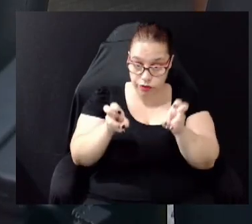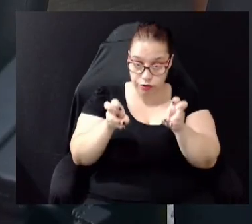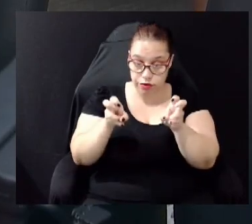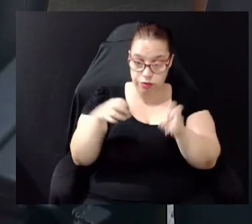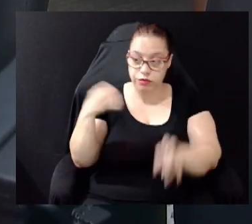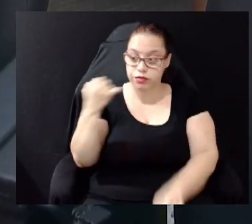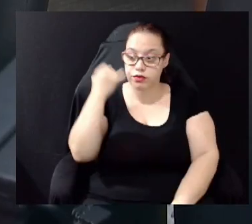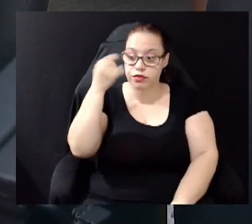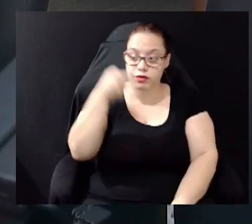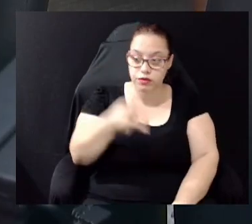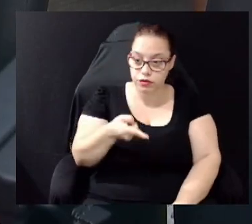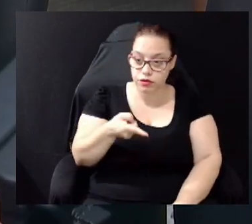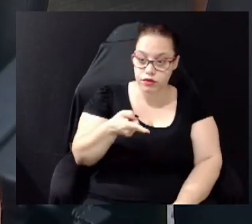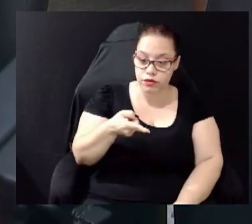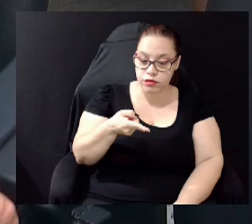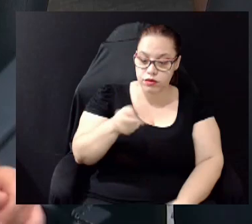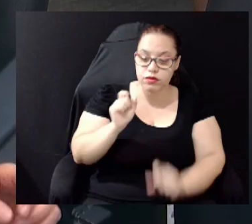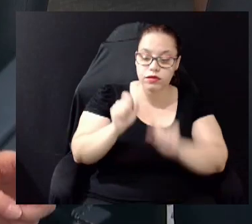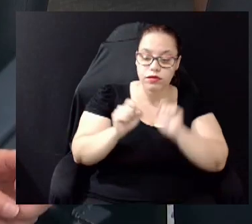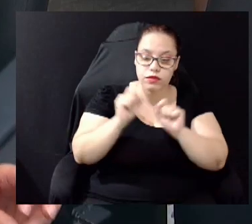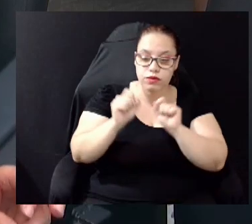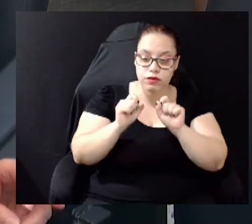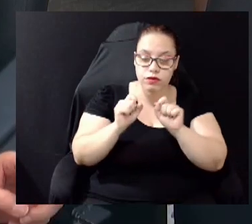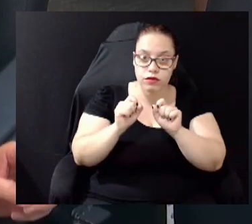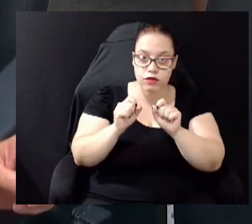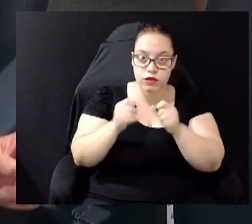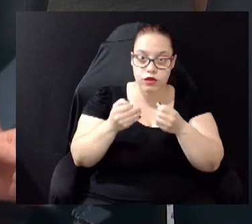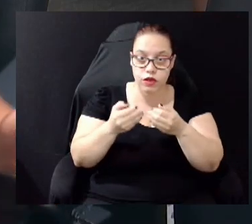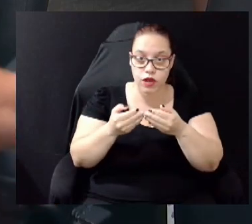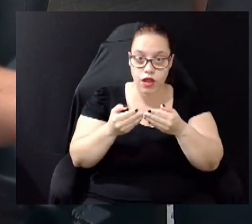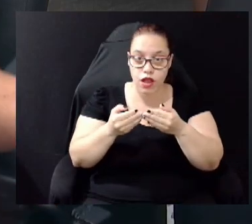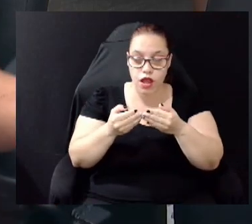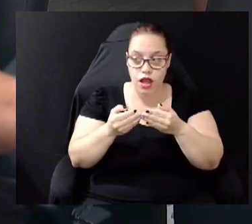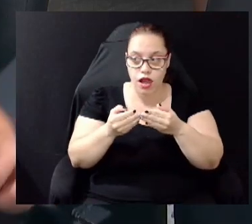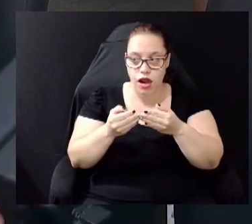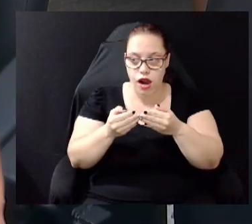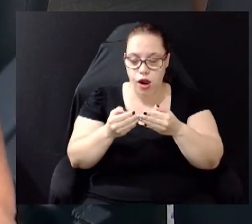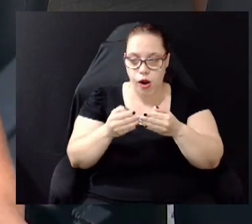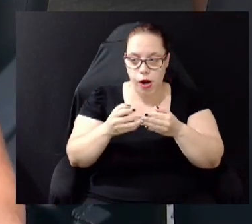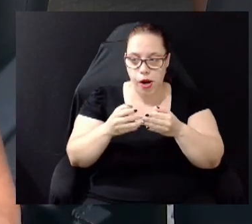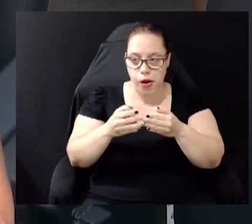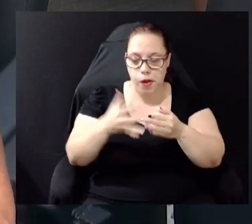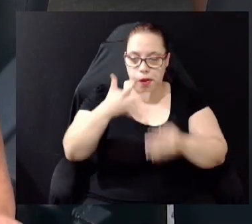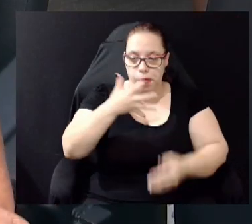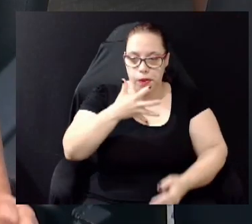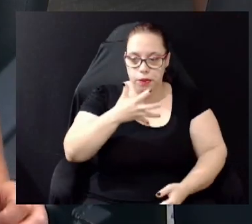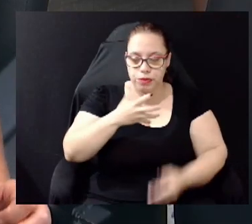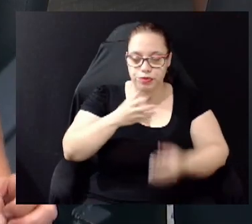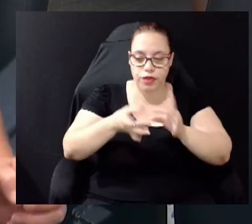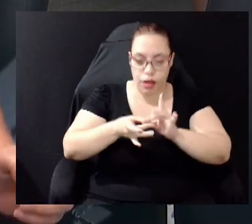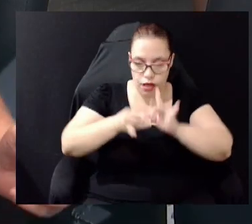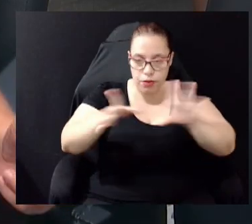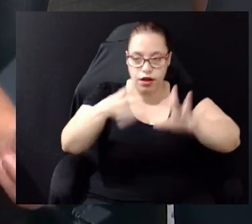aqui sobre a liberação do aborto, principalmente em questões da